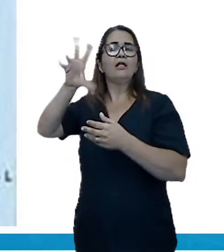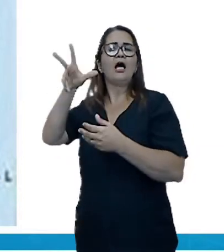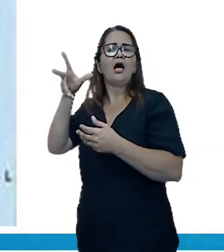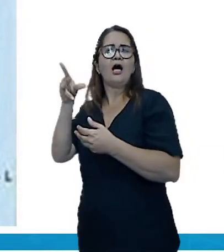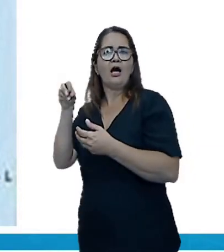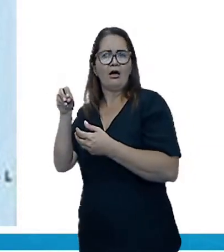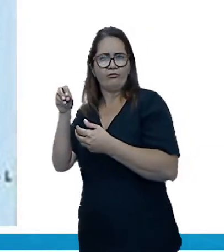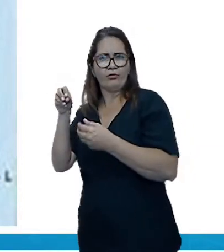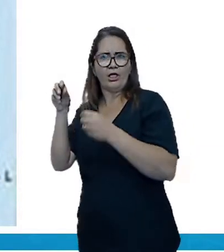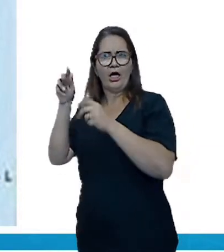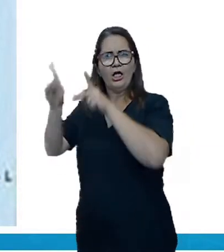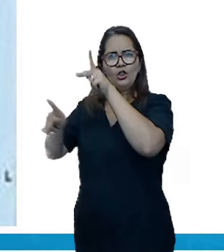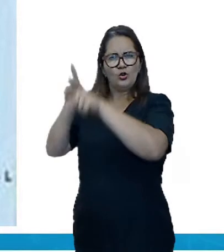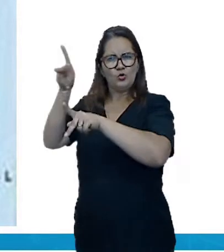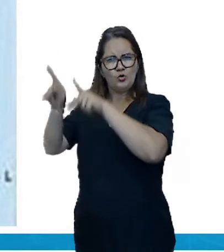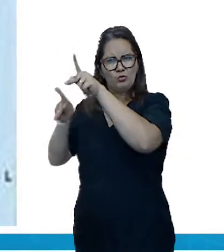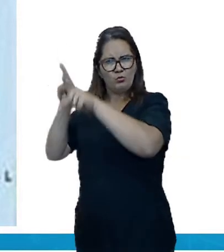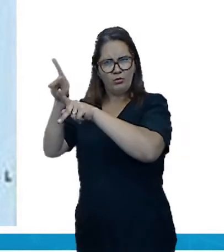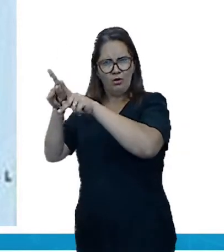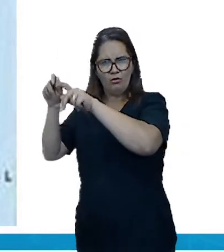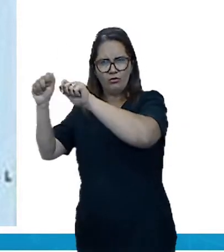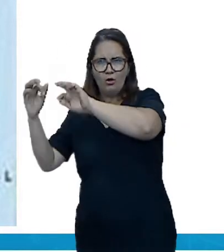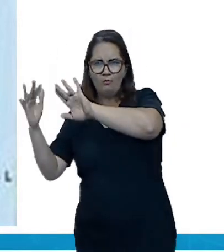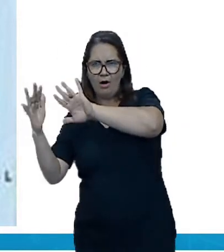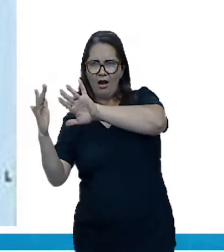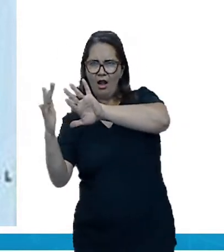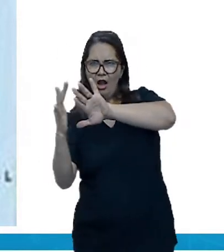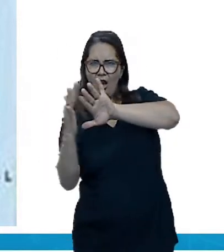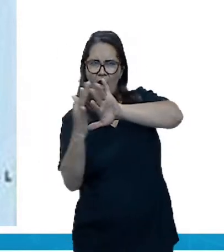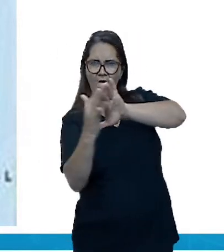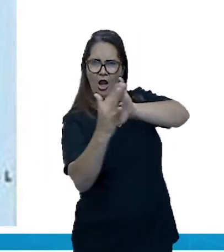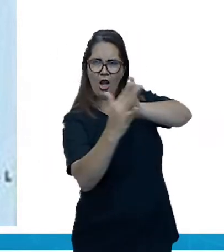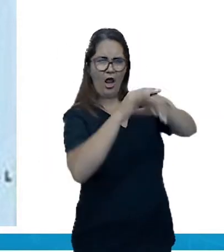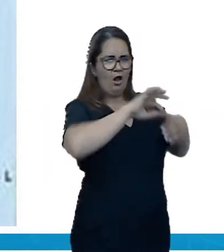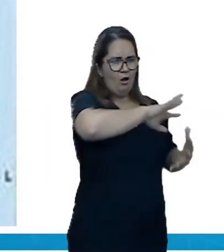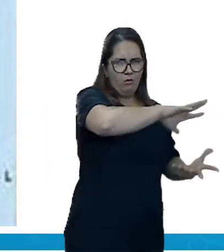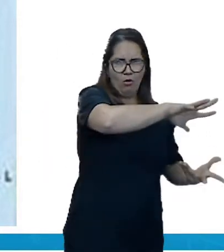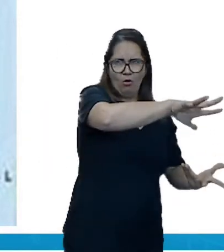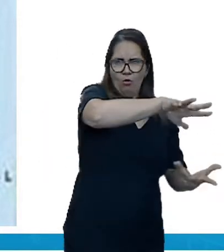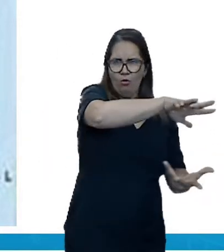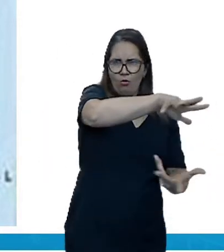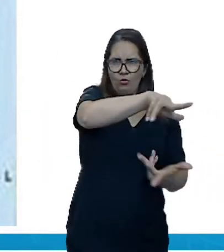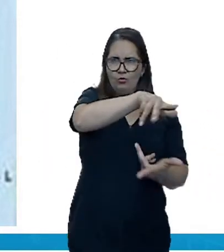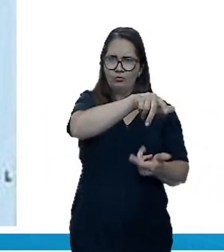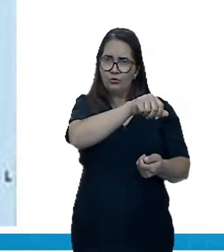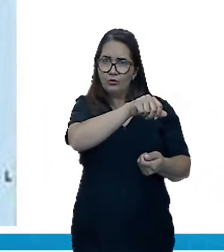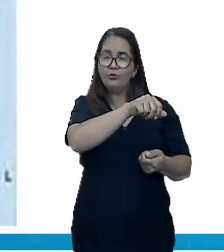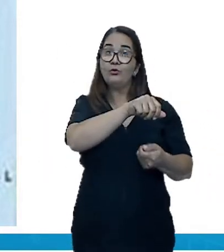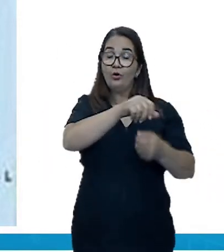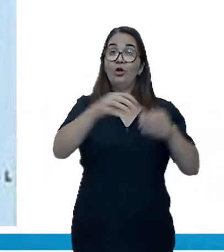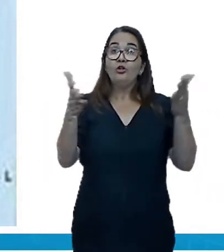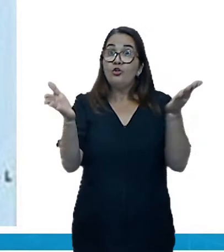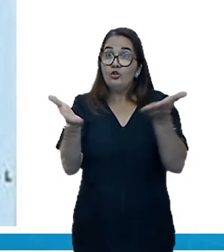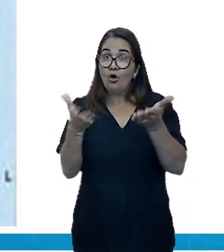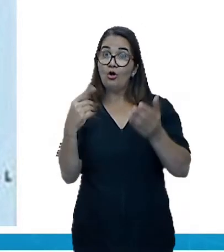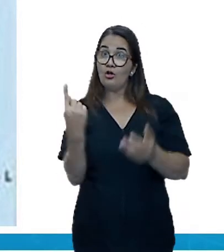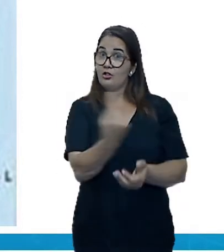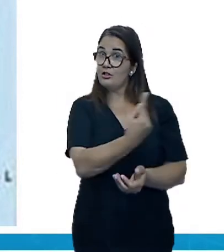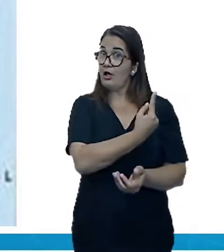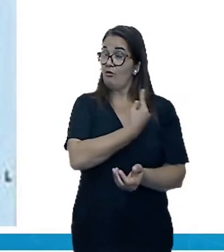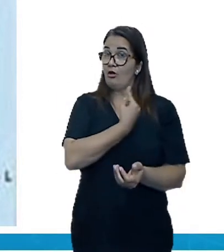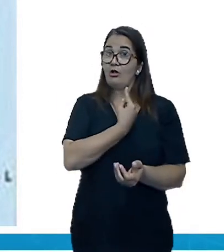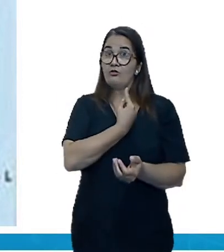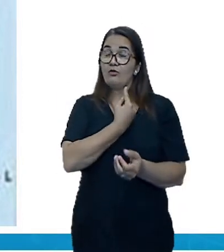mundo, a origem das espécies, da Lucy, Kadanumu, nós vamos finalizar nossa aula falando